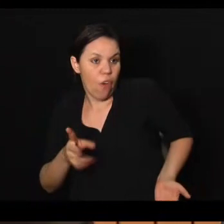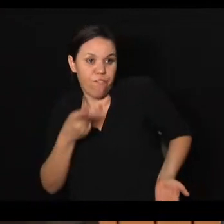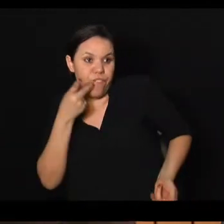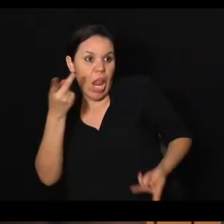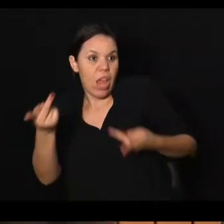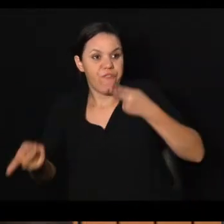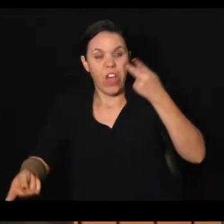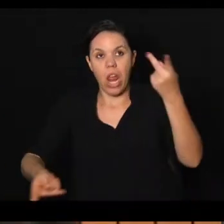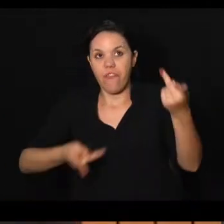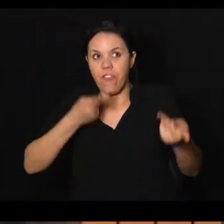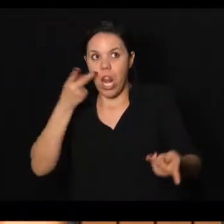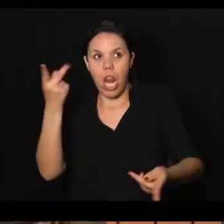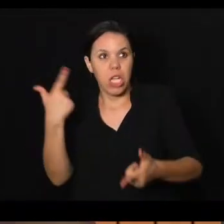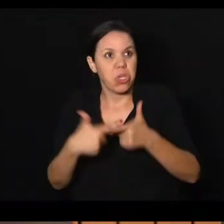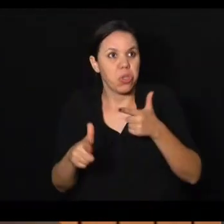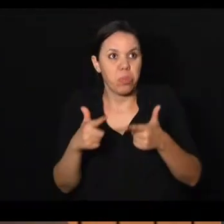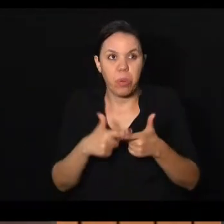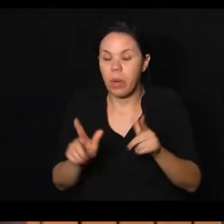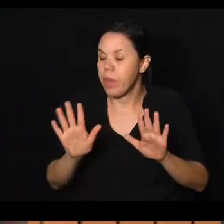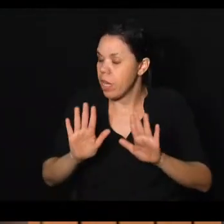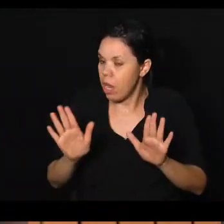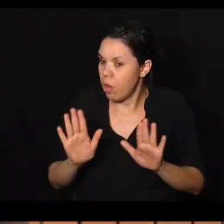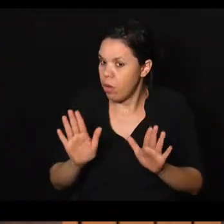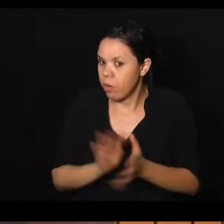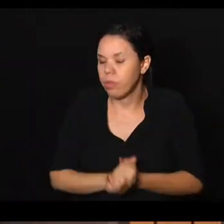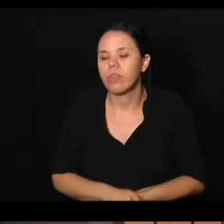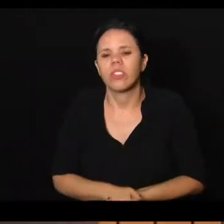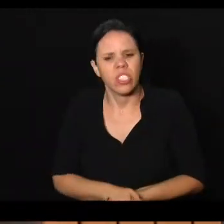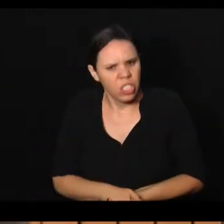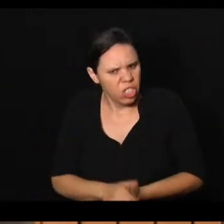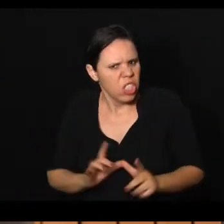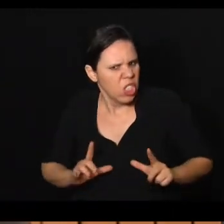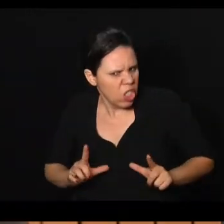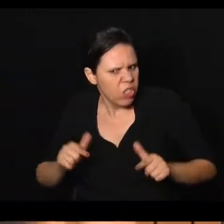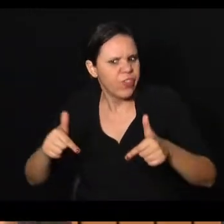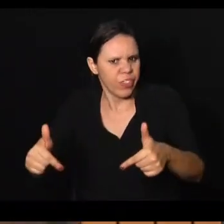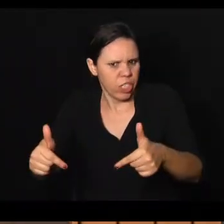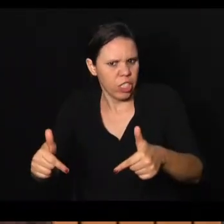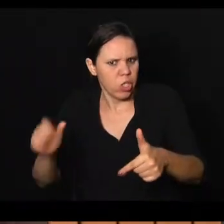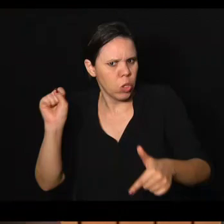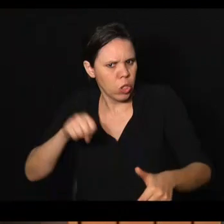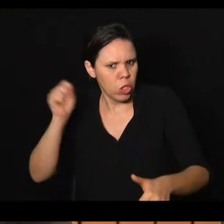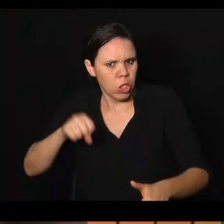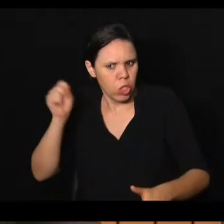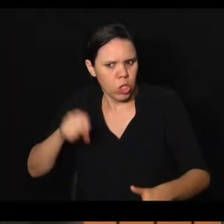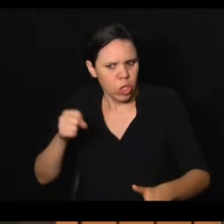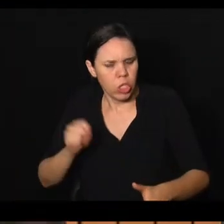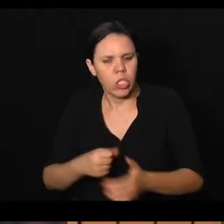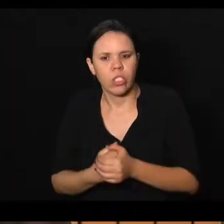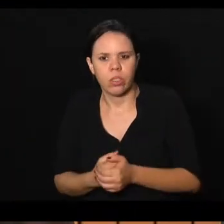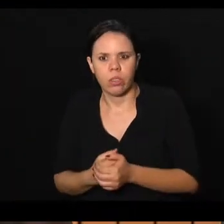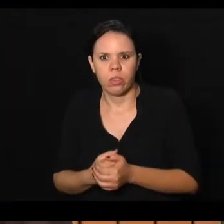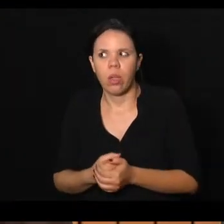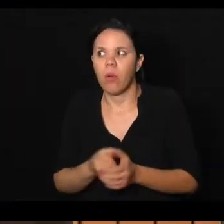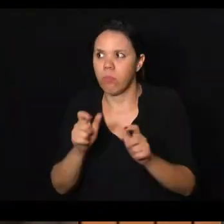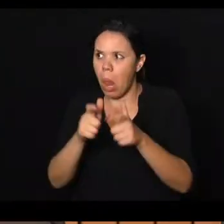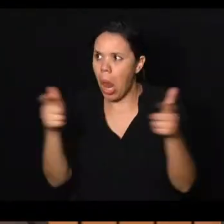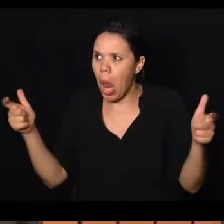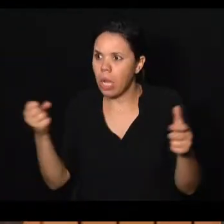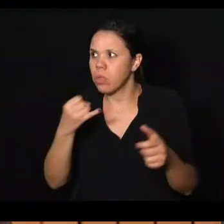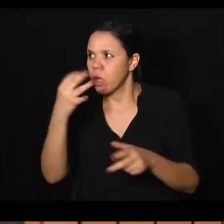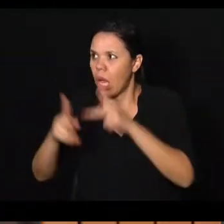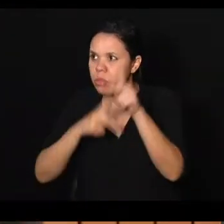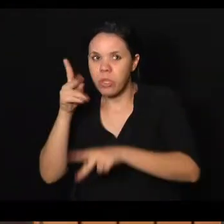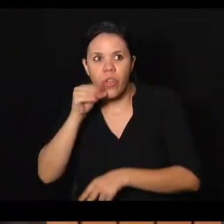falando do problema? Não. Nós estamos enfrentando. Nós estamos enfrentando. Nós aumentamos o canal do Disque 100. Mas nós